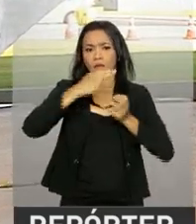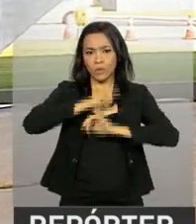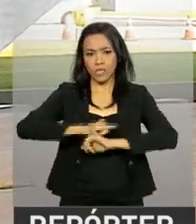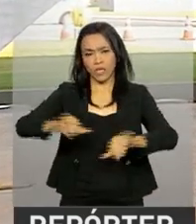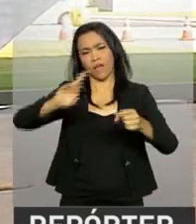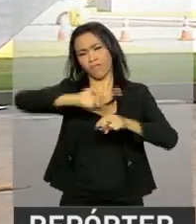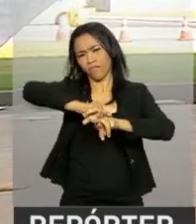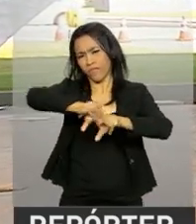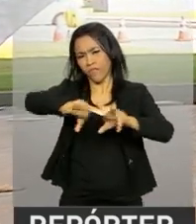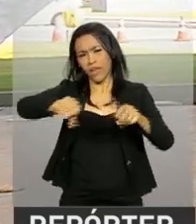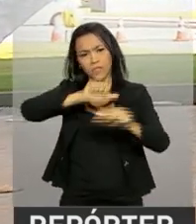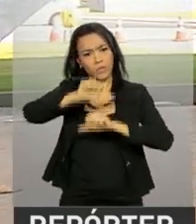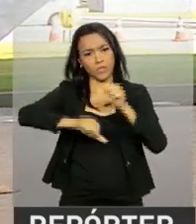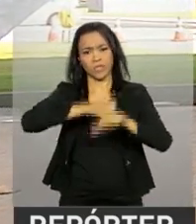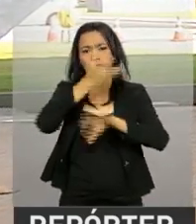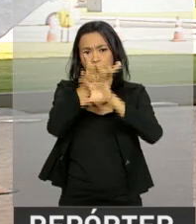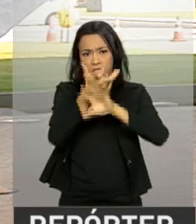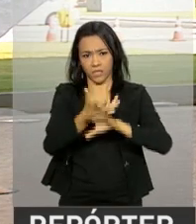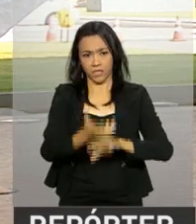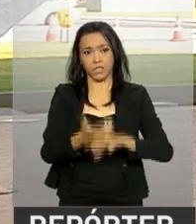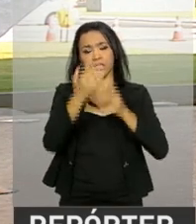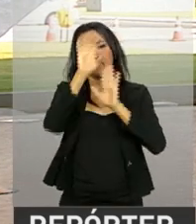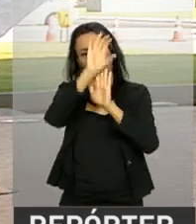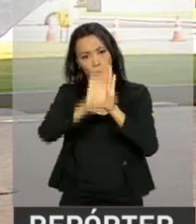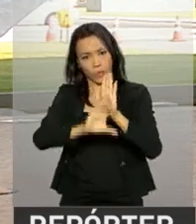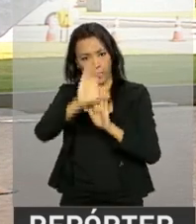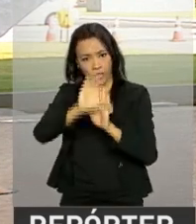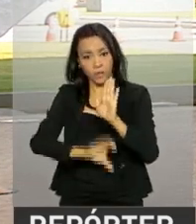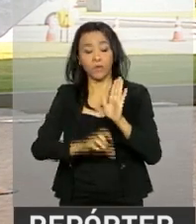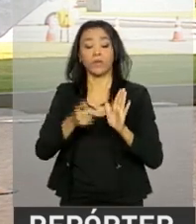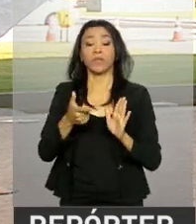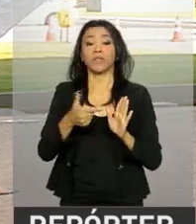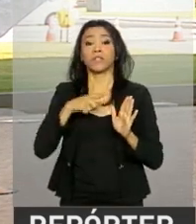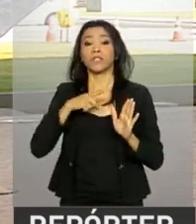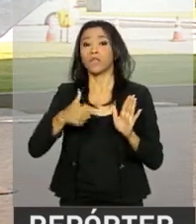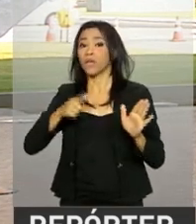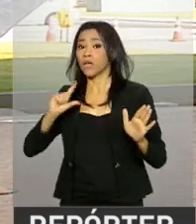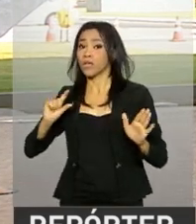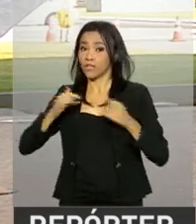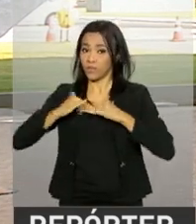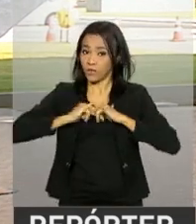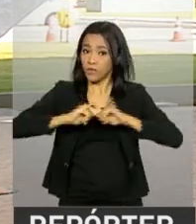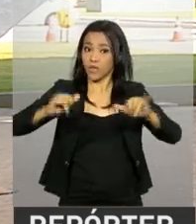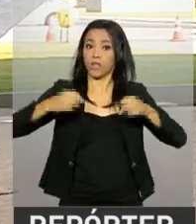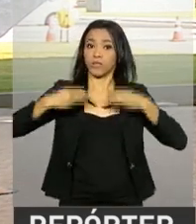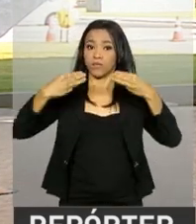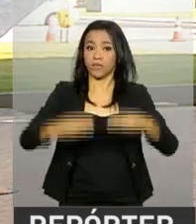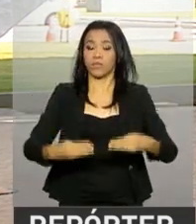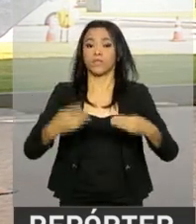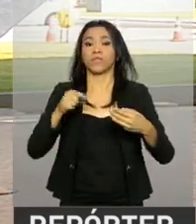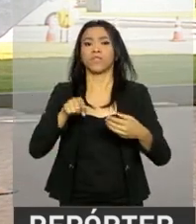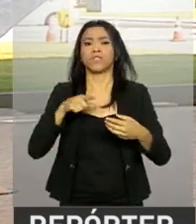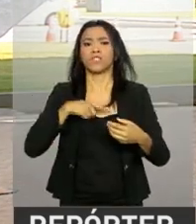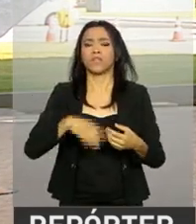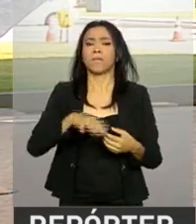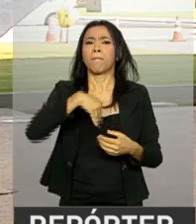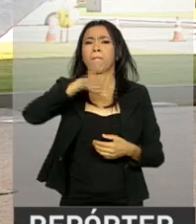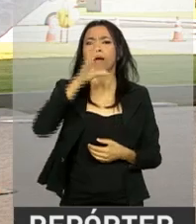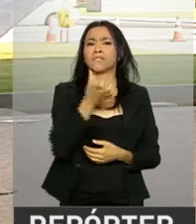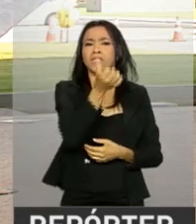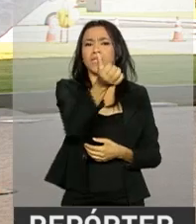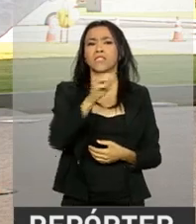do ensino que segundo o Ministério da Educação tinha cerca mais de 6 milhões 700.000 alunos